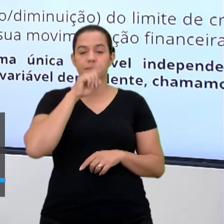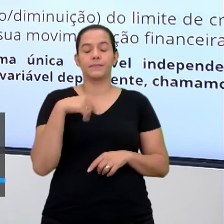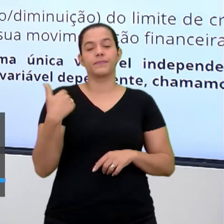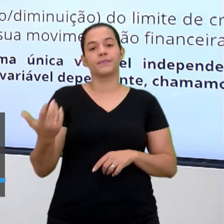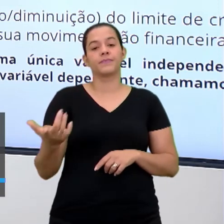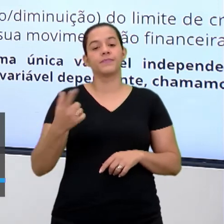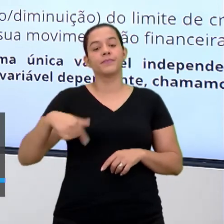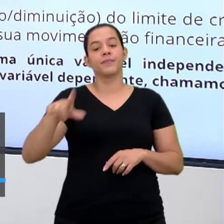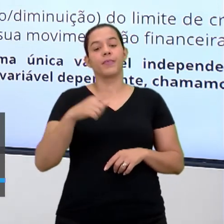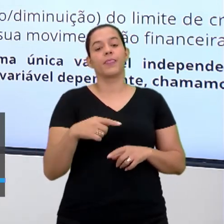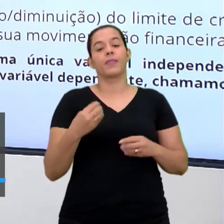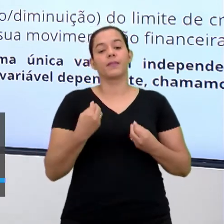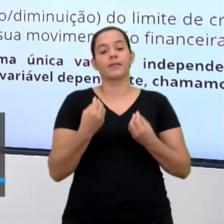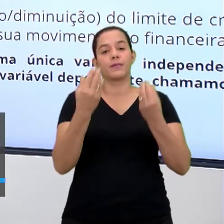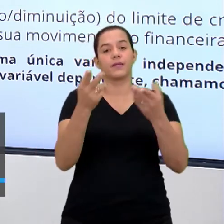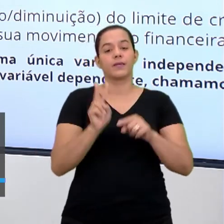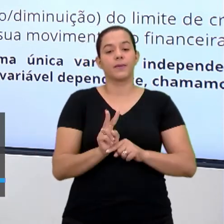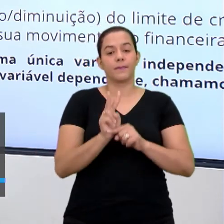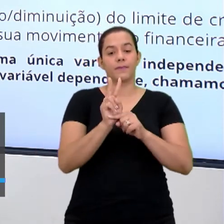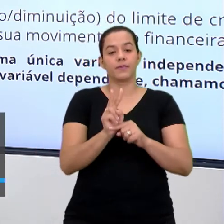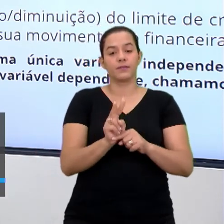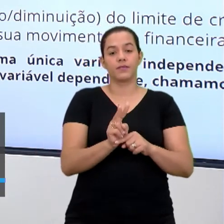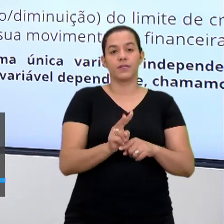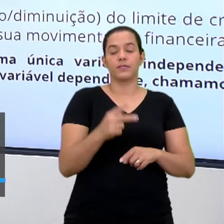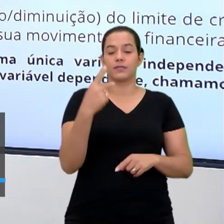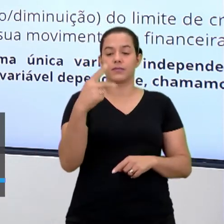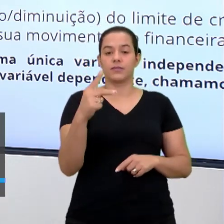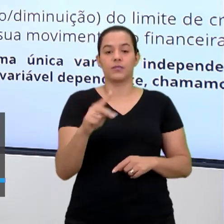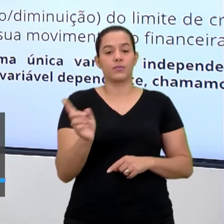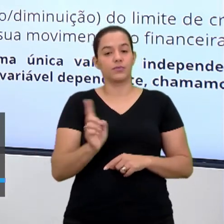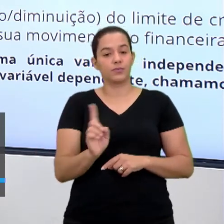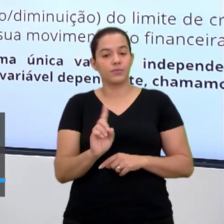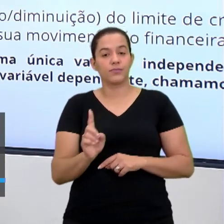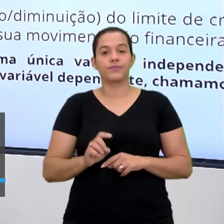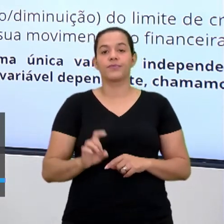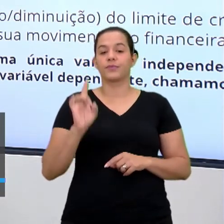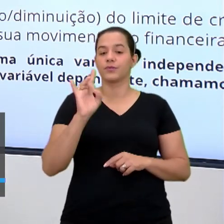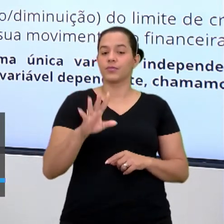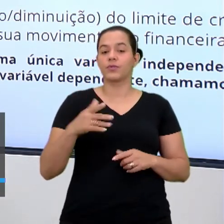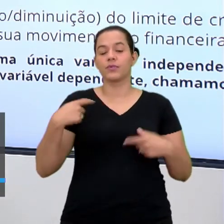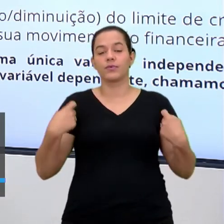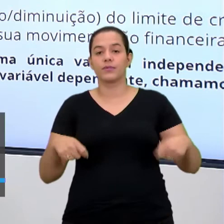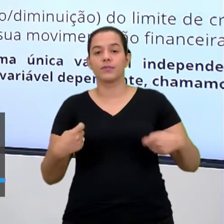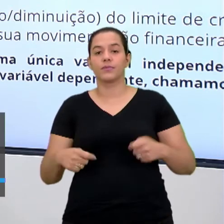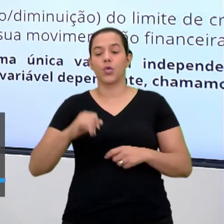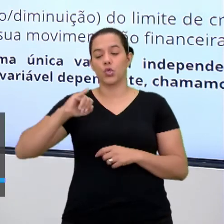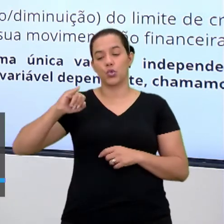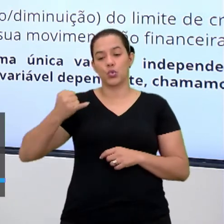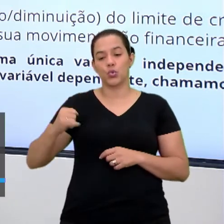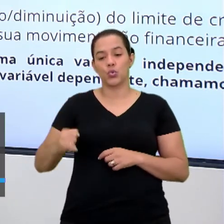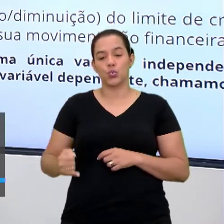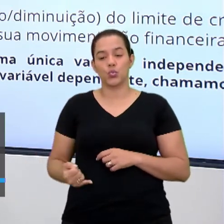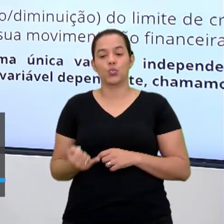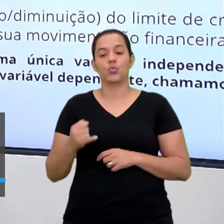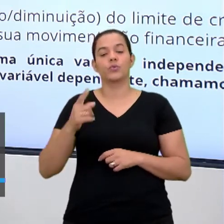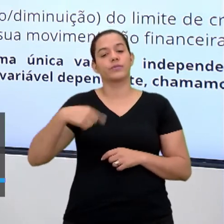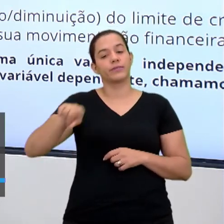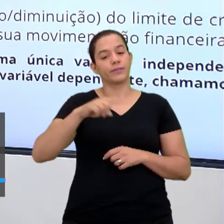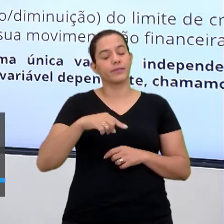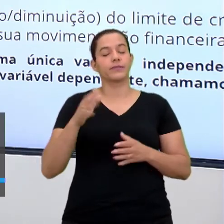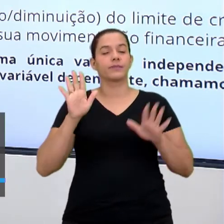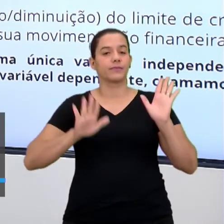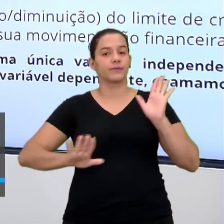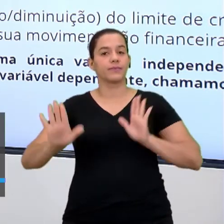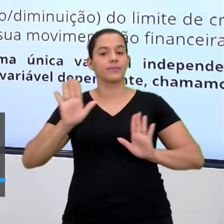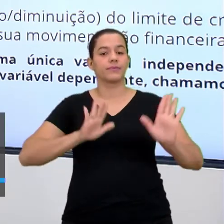que lhe é emprestado, não é seu. Esse valor lhe é emprestado sob condições muito